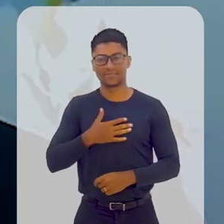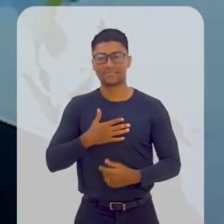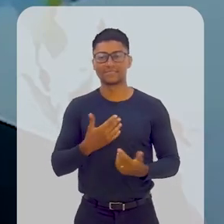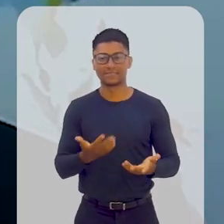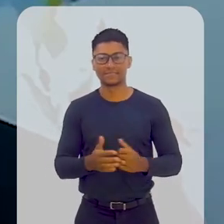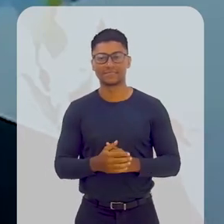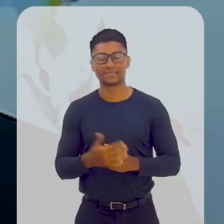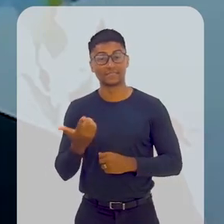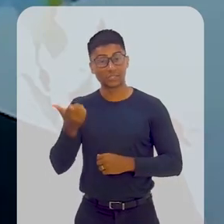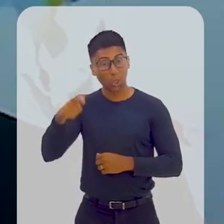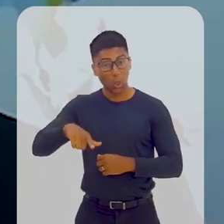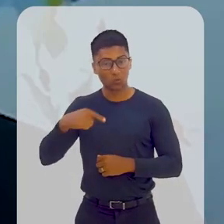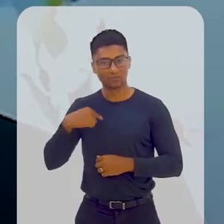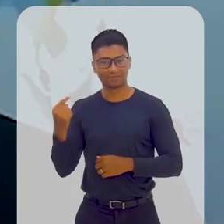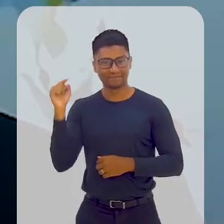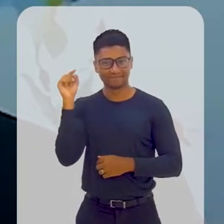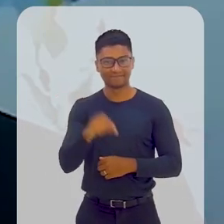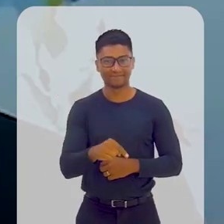vez aí, né,